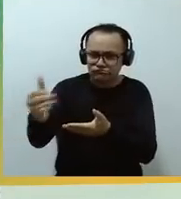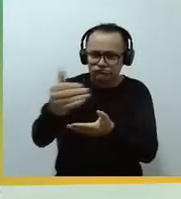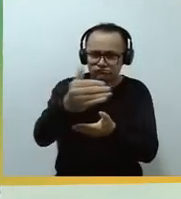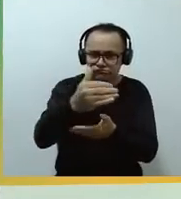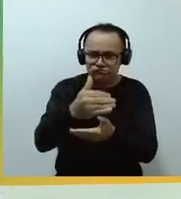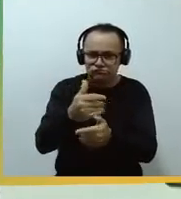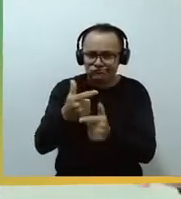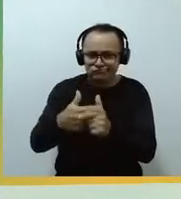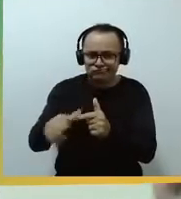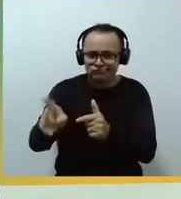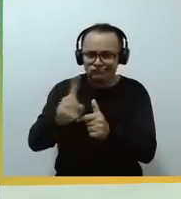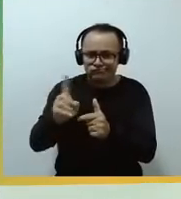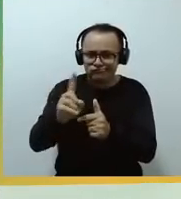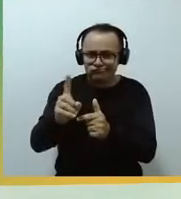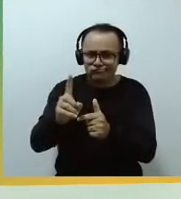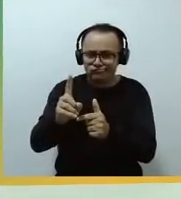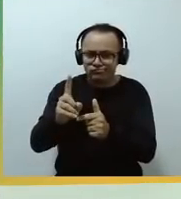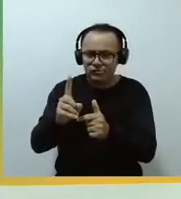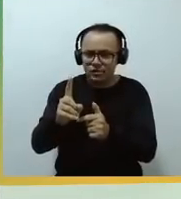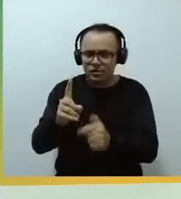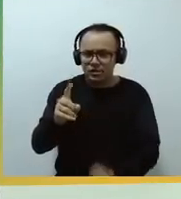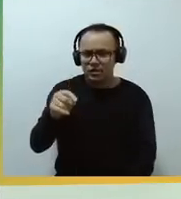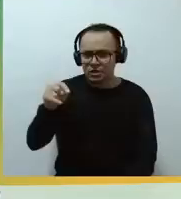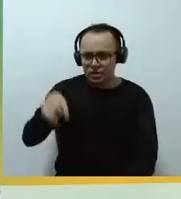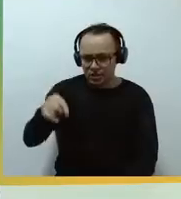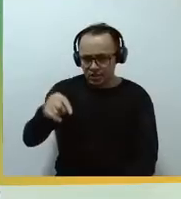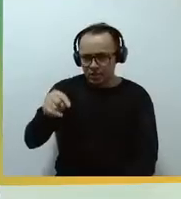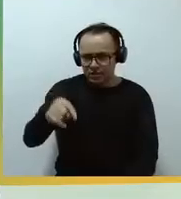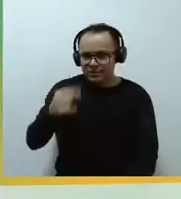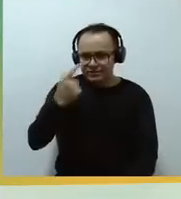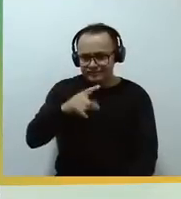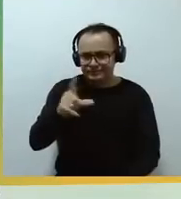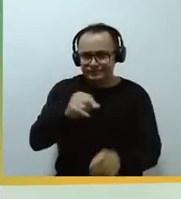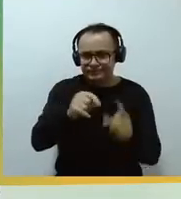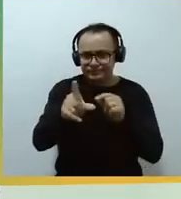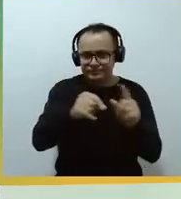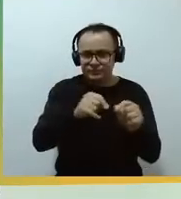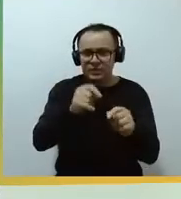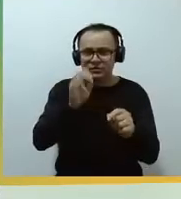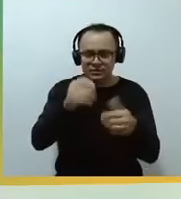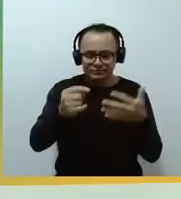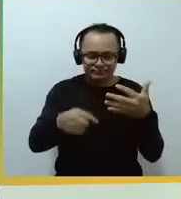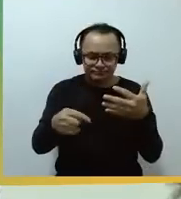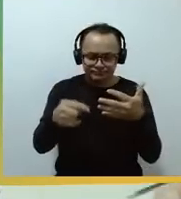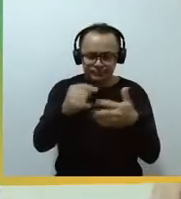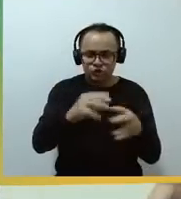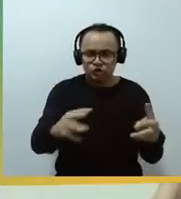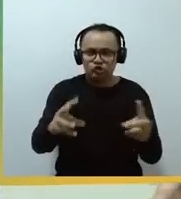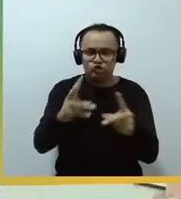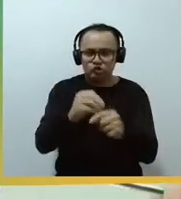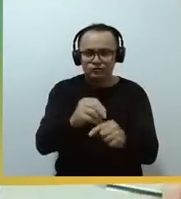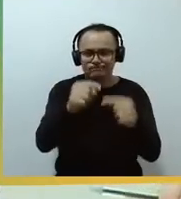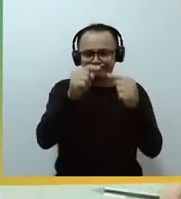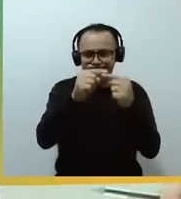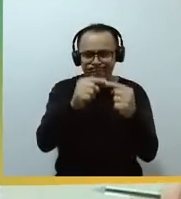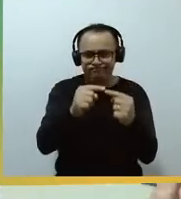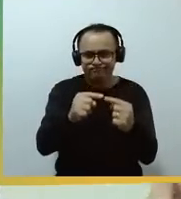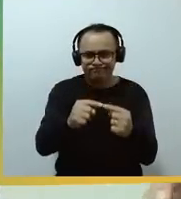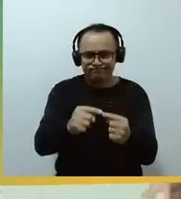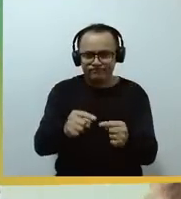ficou... Essa que ganhou a licitação, sim. Ela preencheu todos os requisitos legais na época da licitação